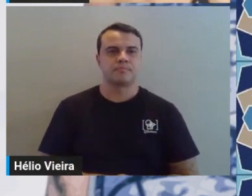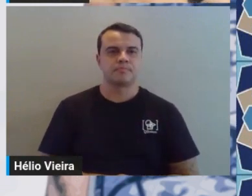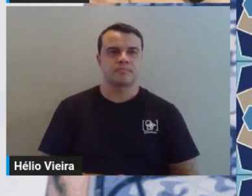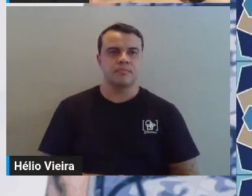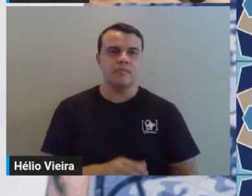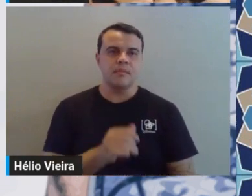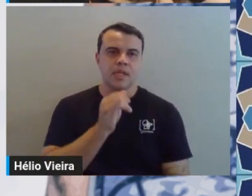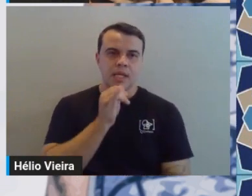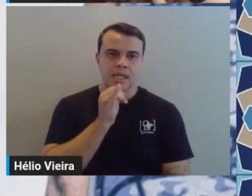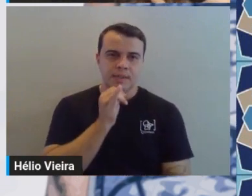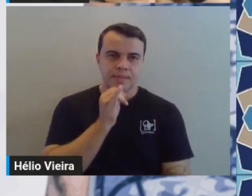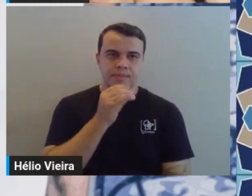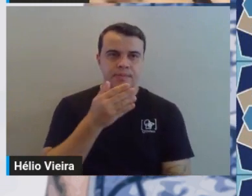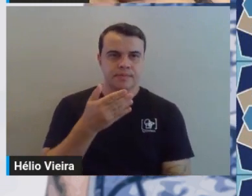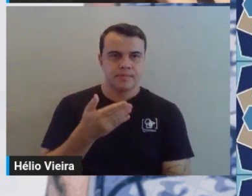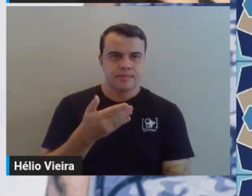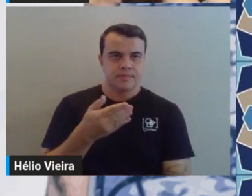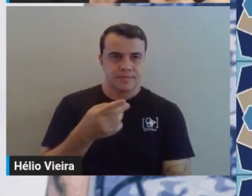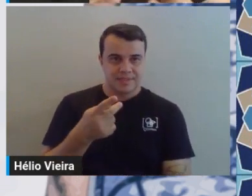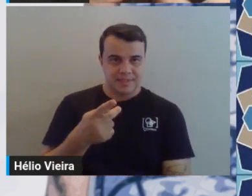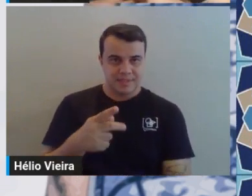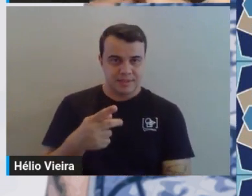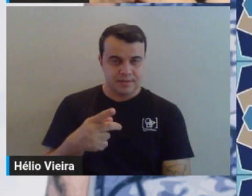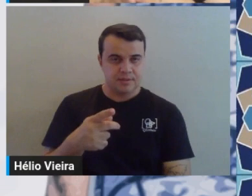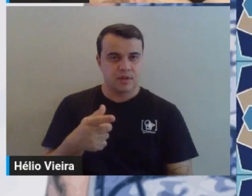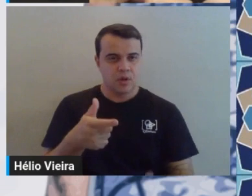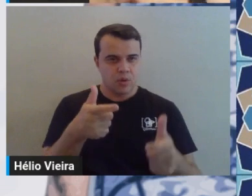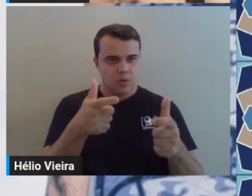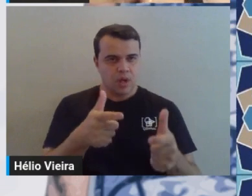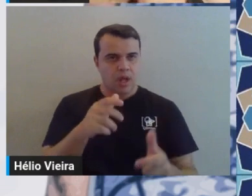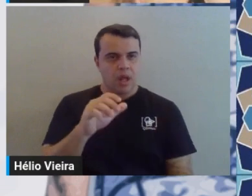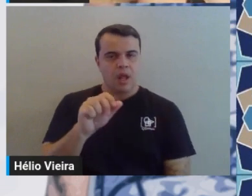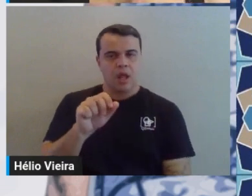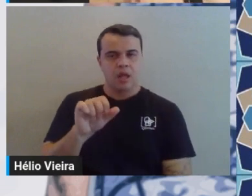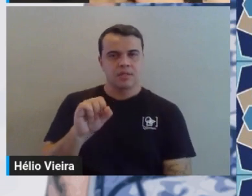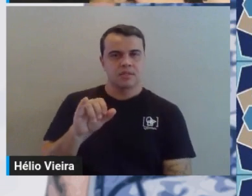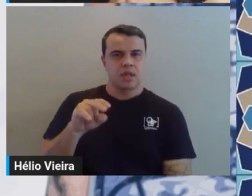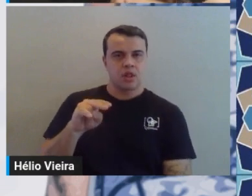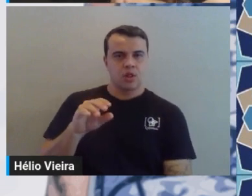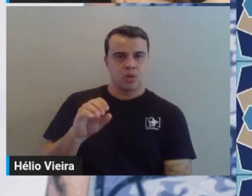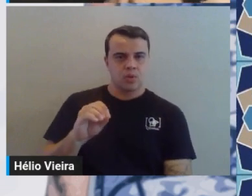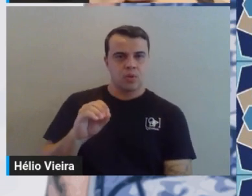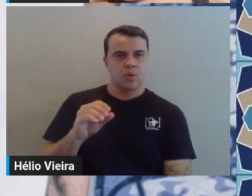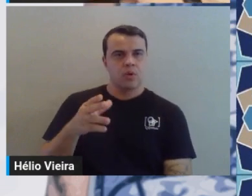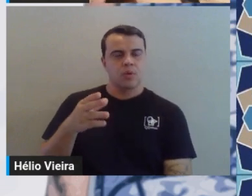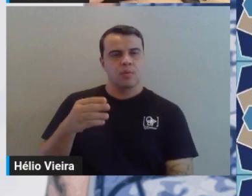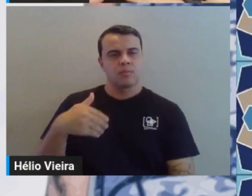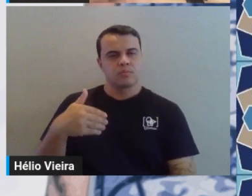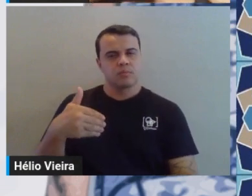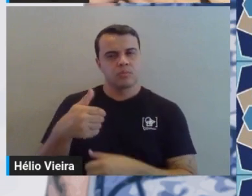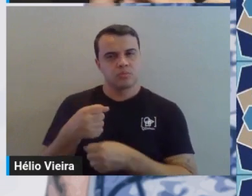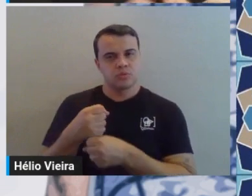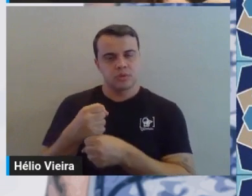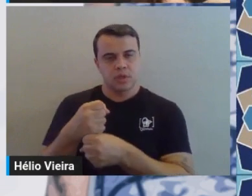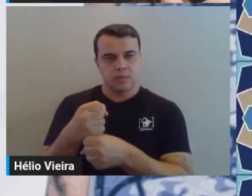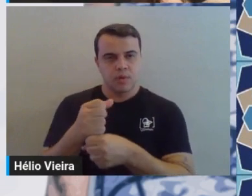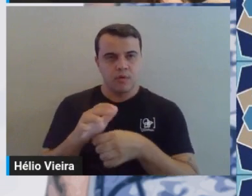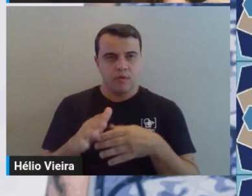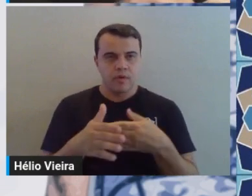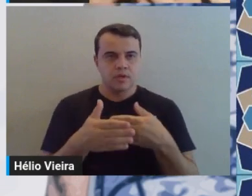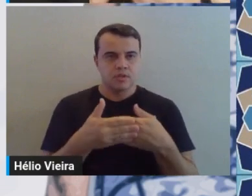por exemplo, esse equipamento, né, o cassino, ele fica muito tempo, ele fica